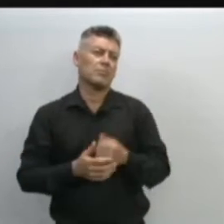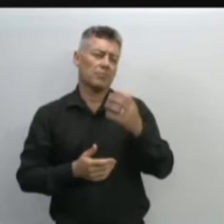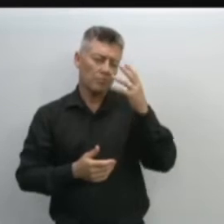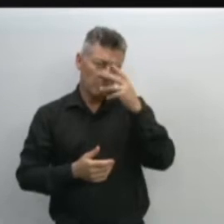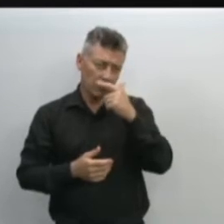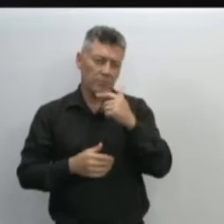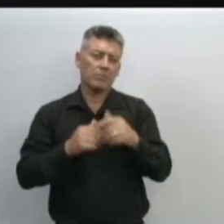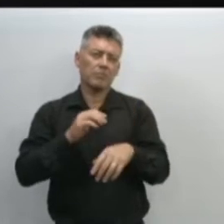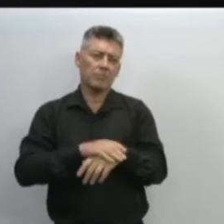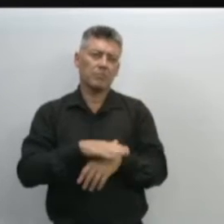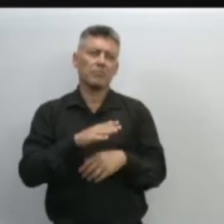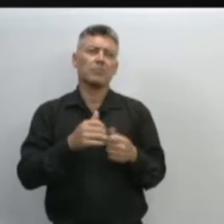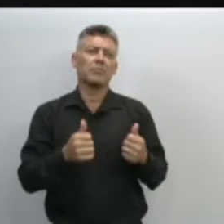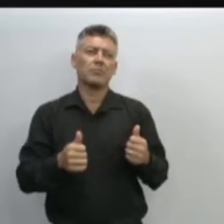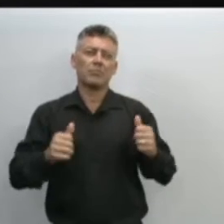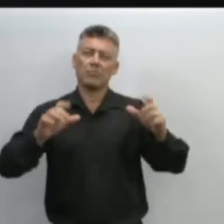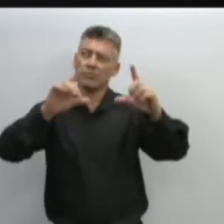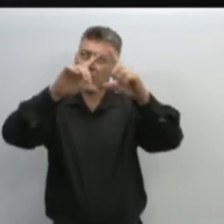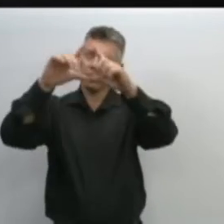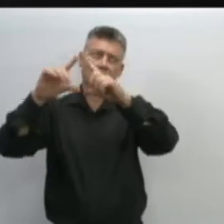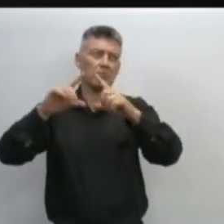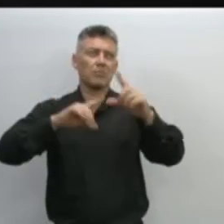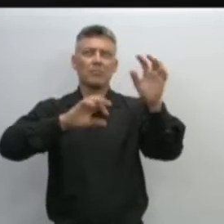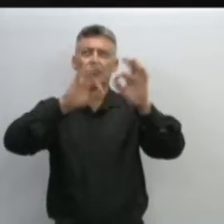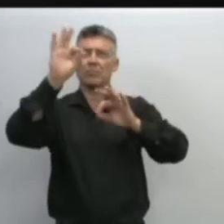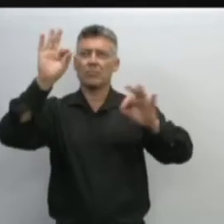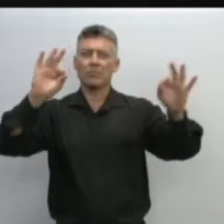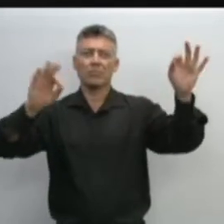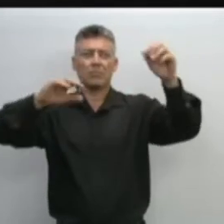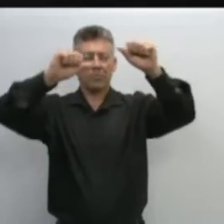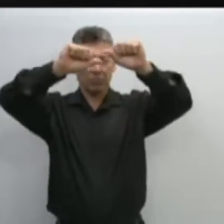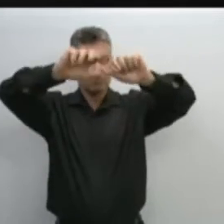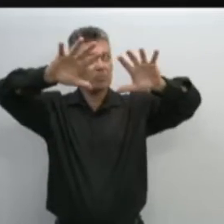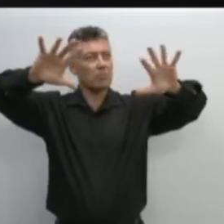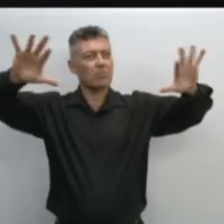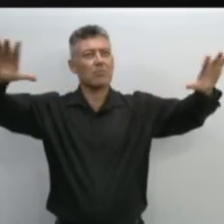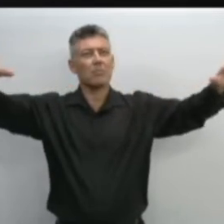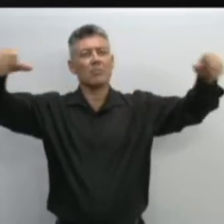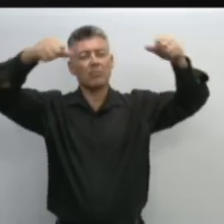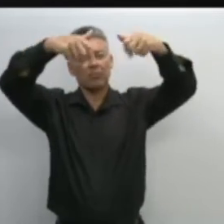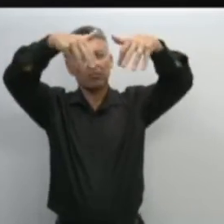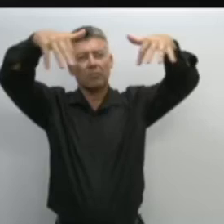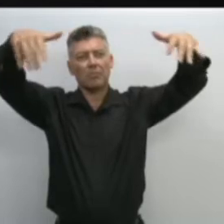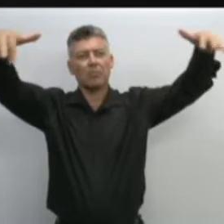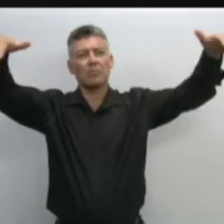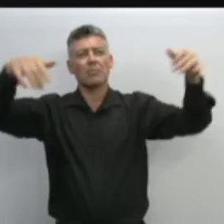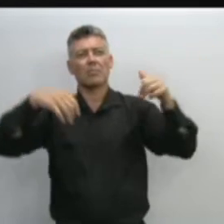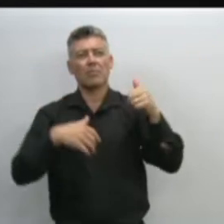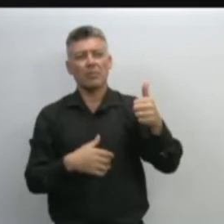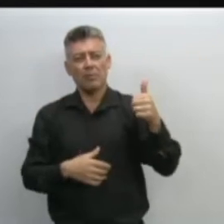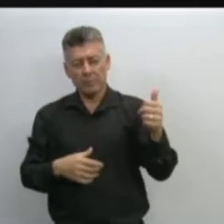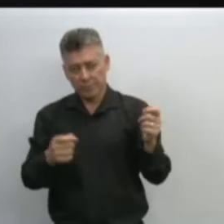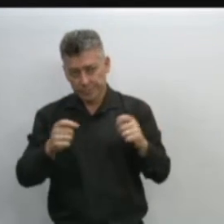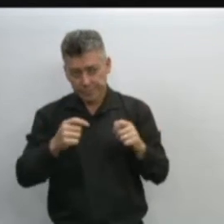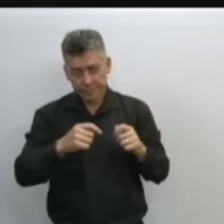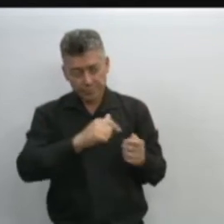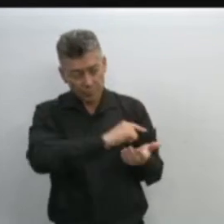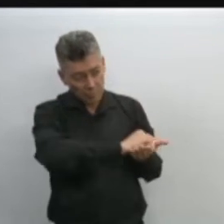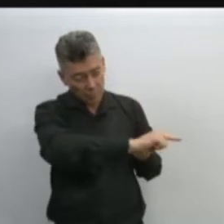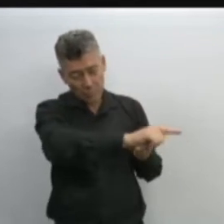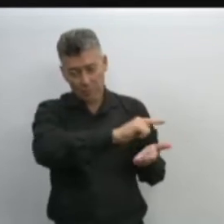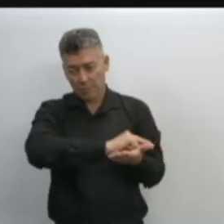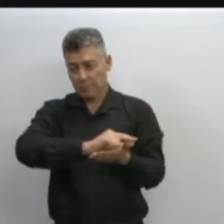E agora, com as belezas da iluminação natalina, e aí precisamos fechar esses buracos o quanto